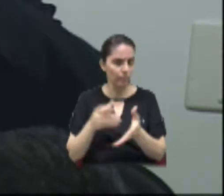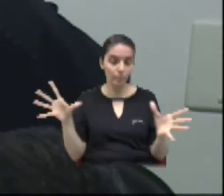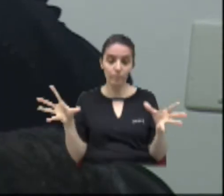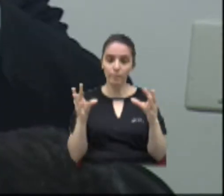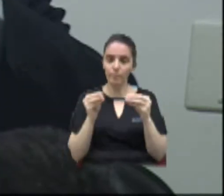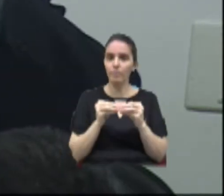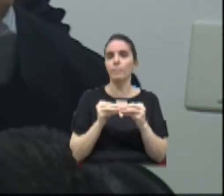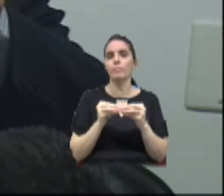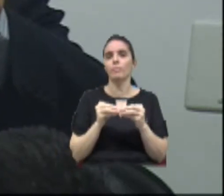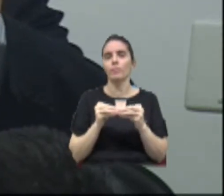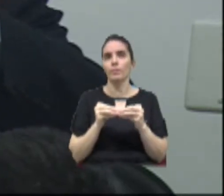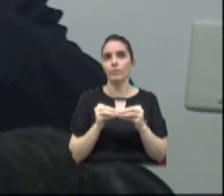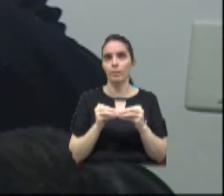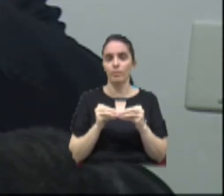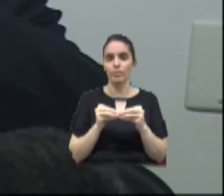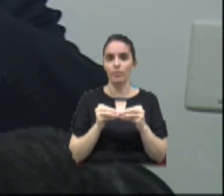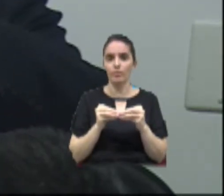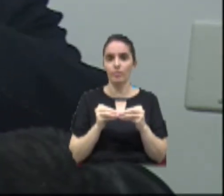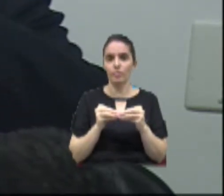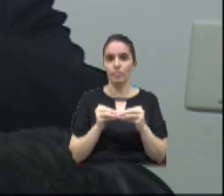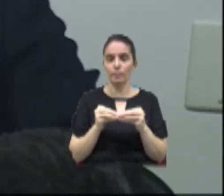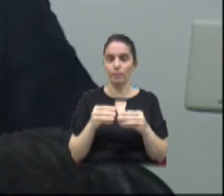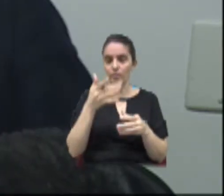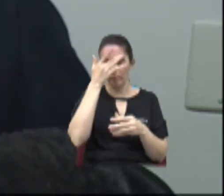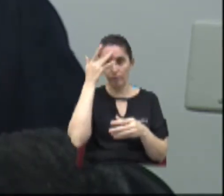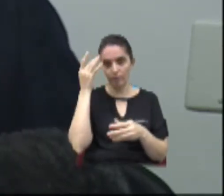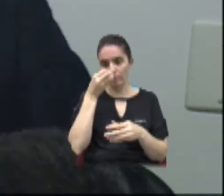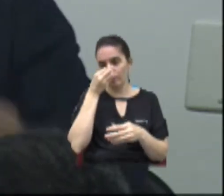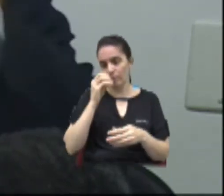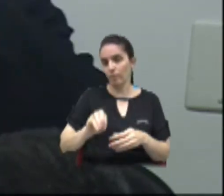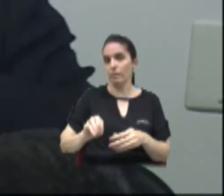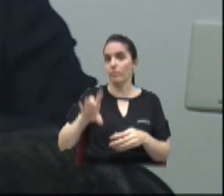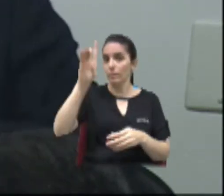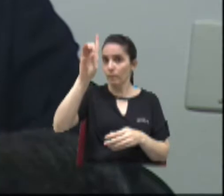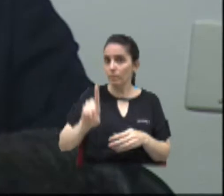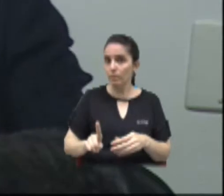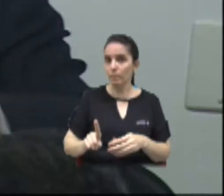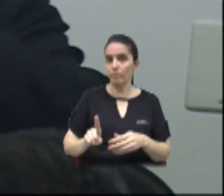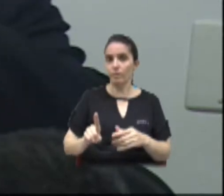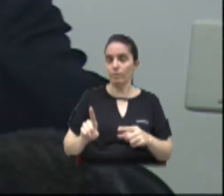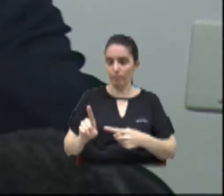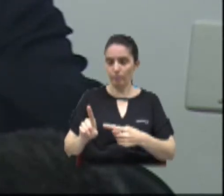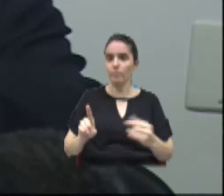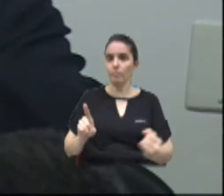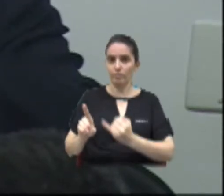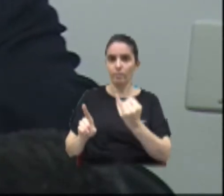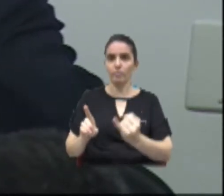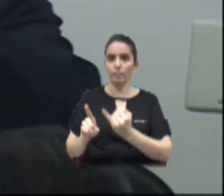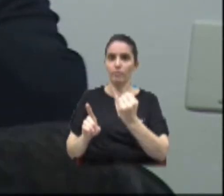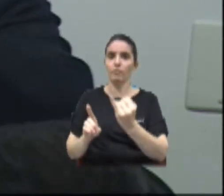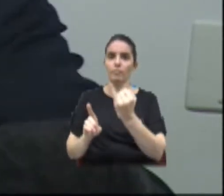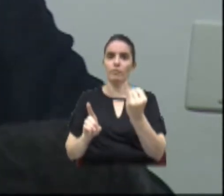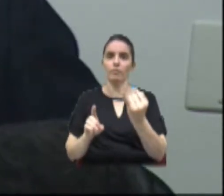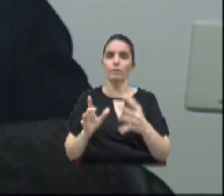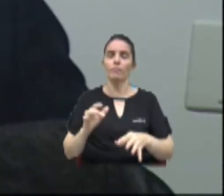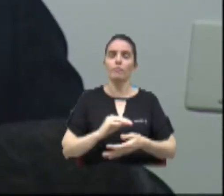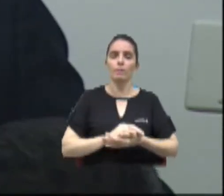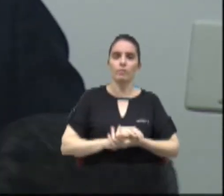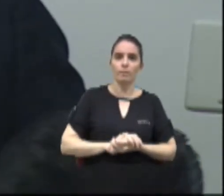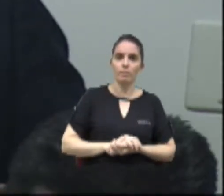lista aí vai mudar. Mês a mês, ou a cadastro vai mudar. E é isso que tem